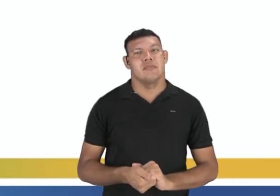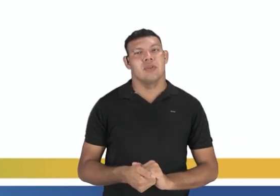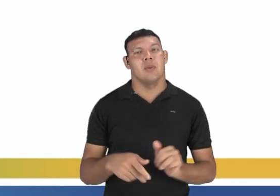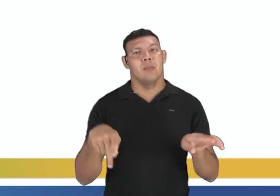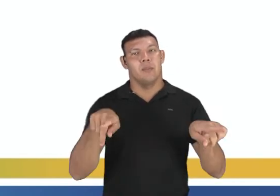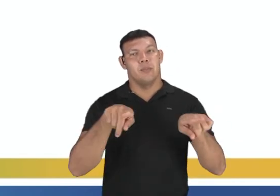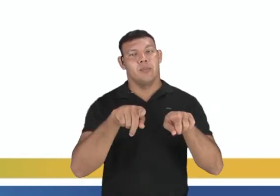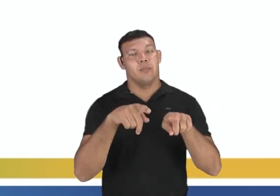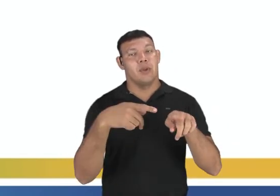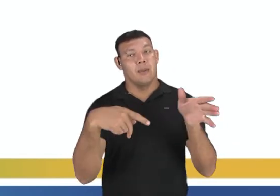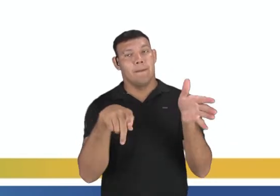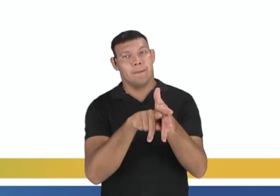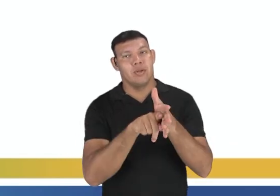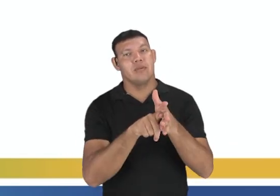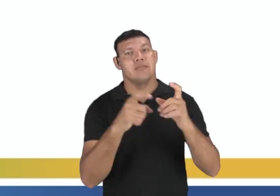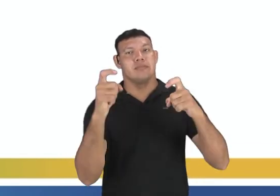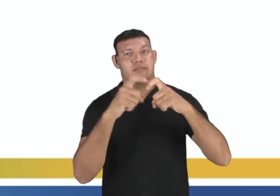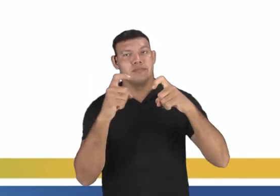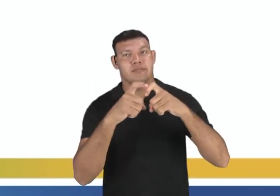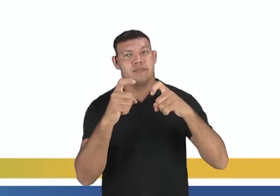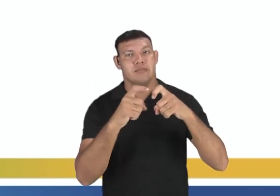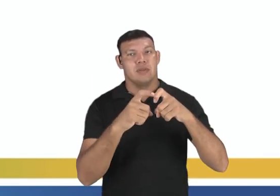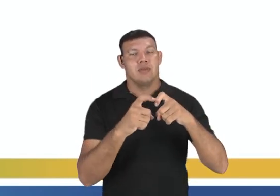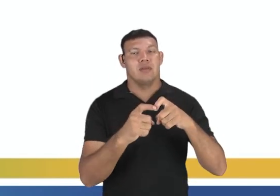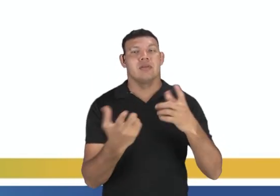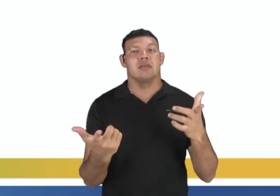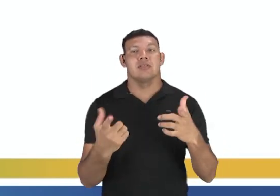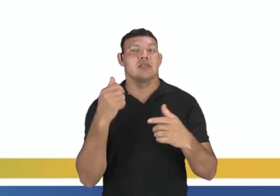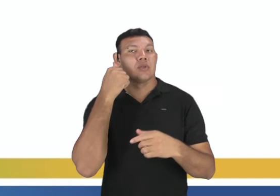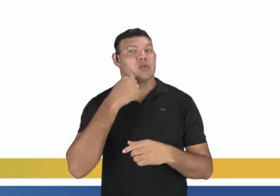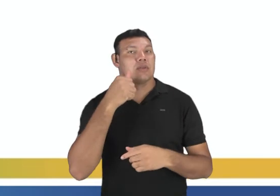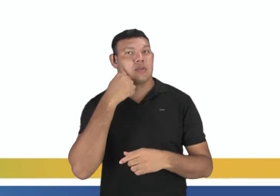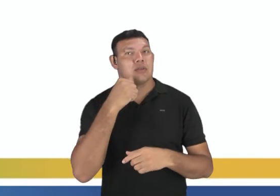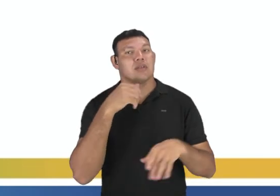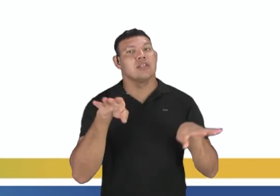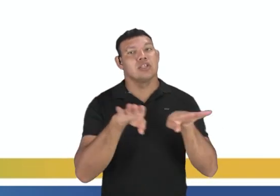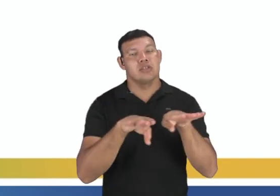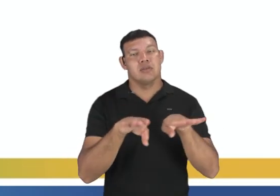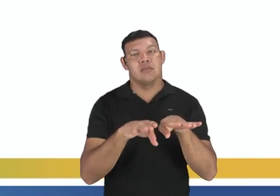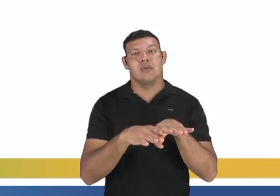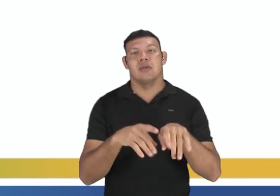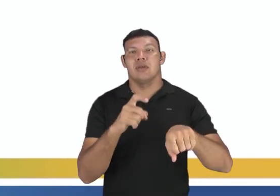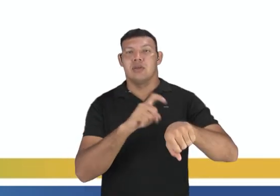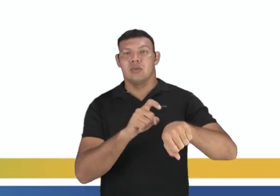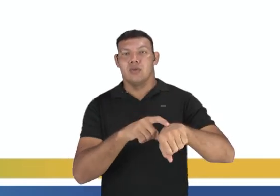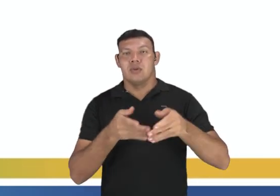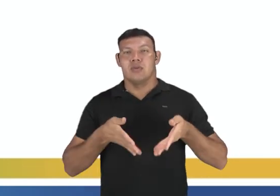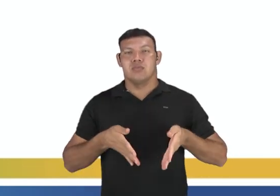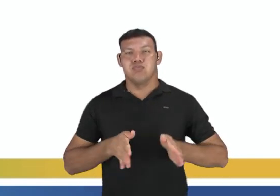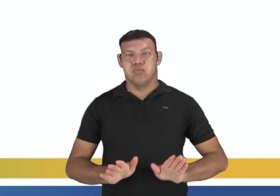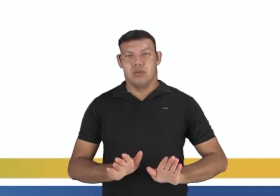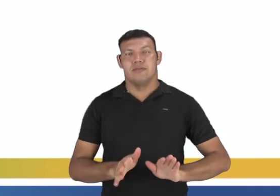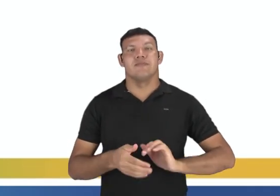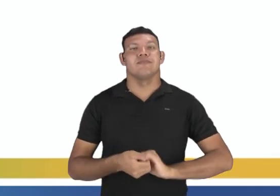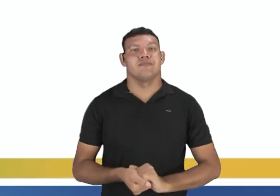utilizada por obstetras em partos, né? Ou na hora de fazer alguns exames